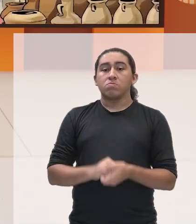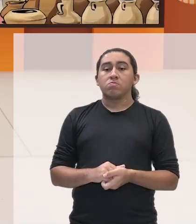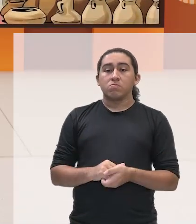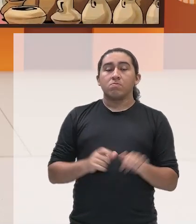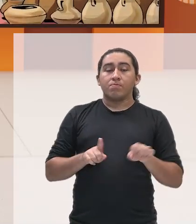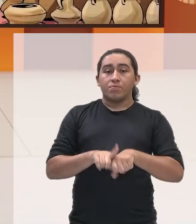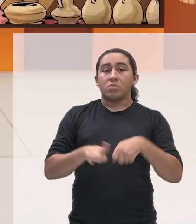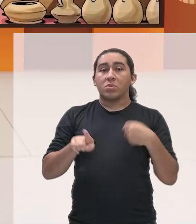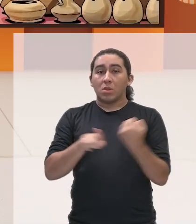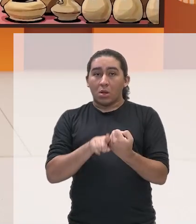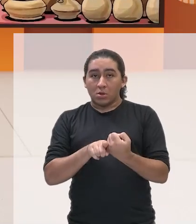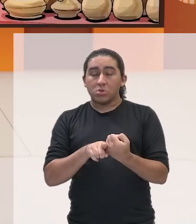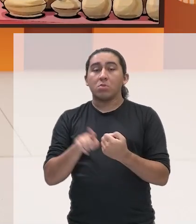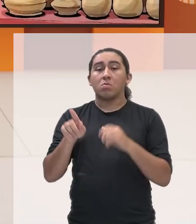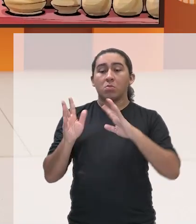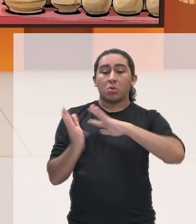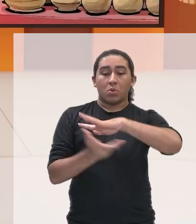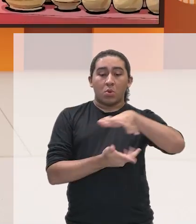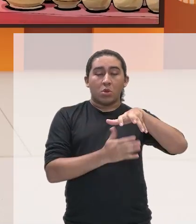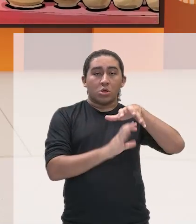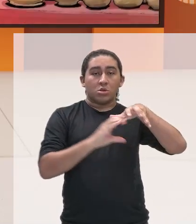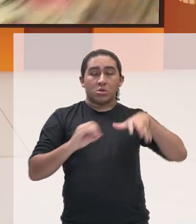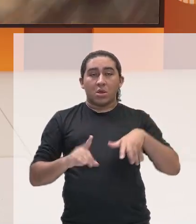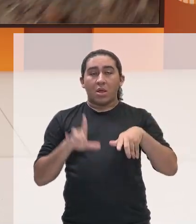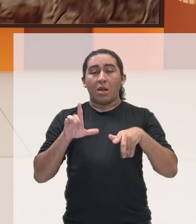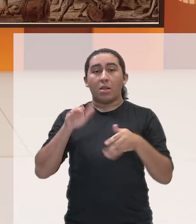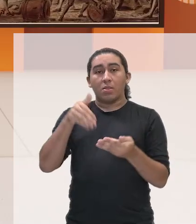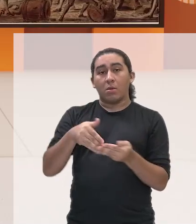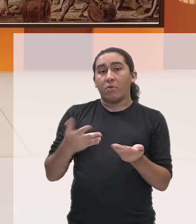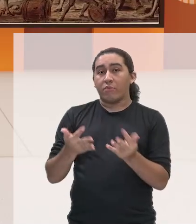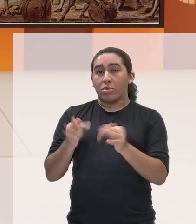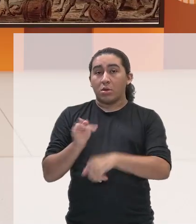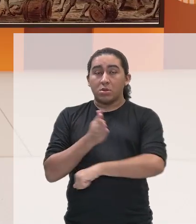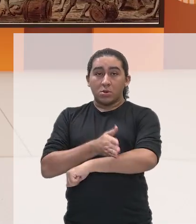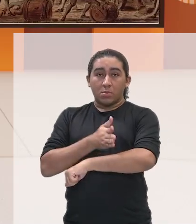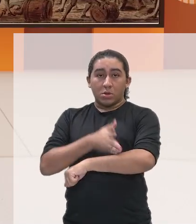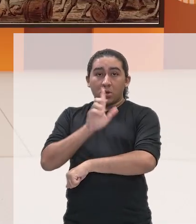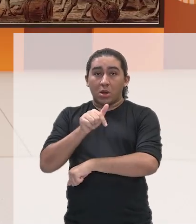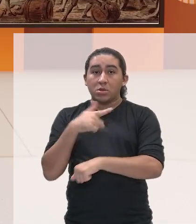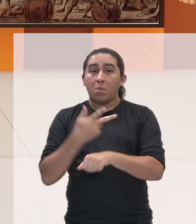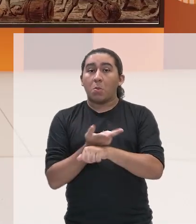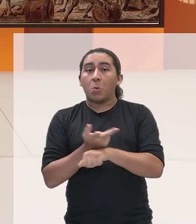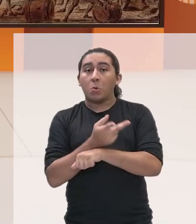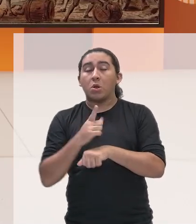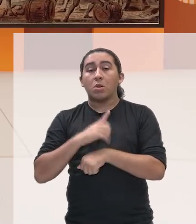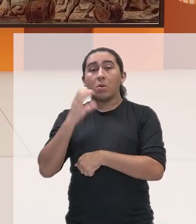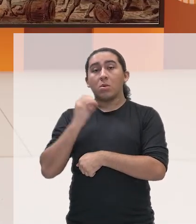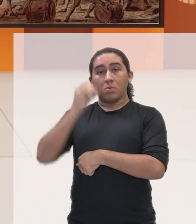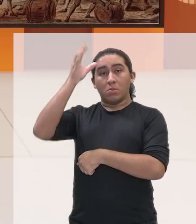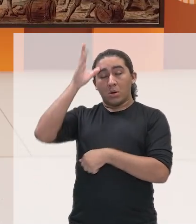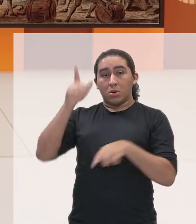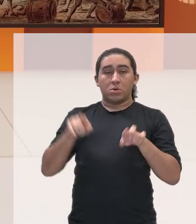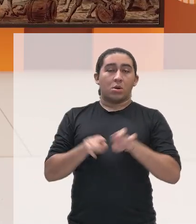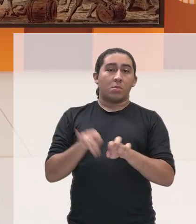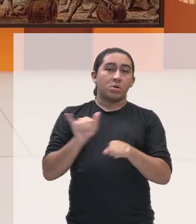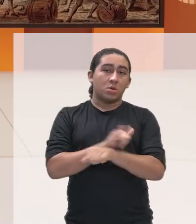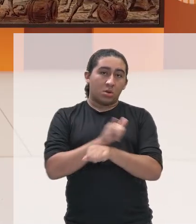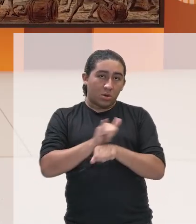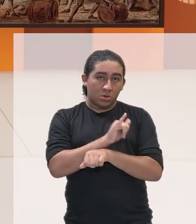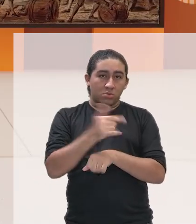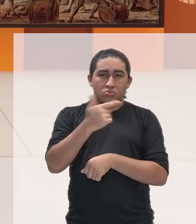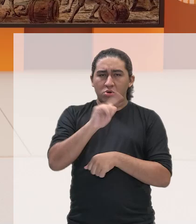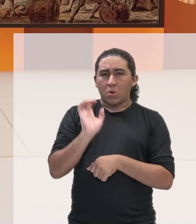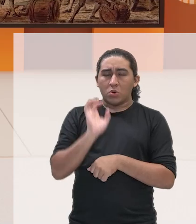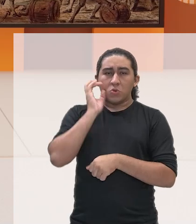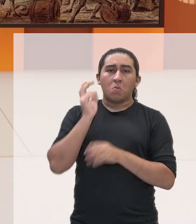sociedade ocidental, até o final da Idade Média, essa busca por conhecimento e soluções não aconteciam